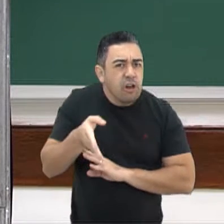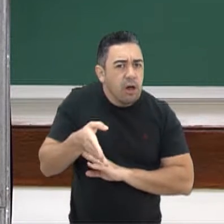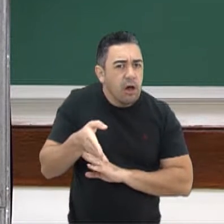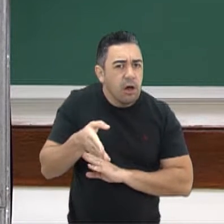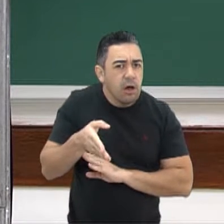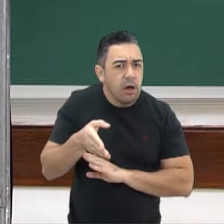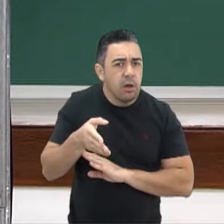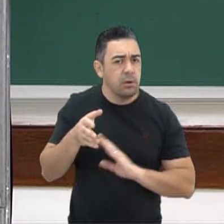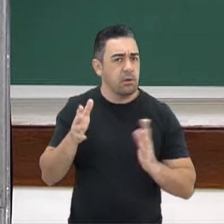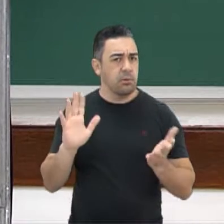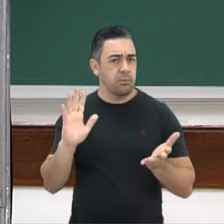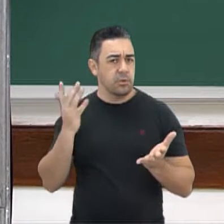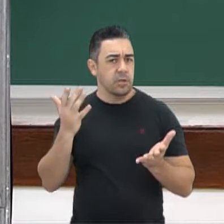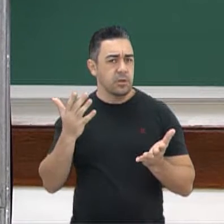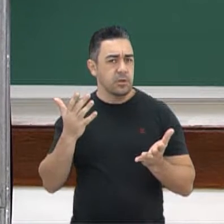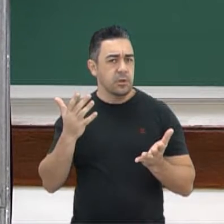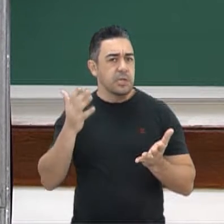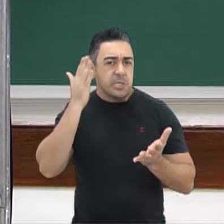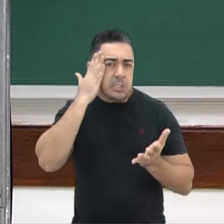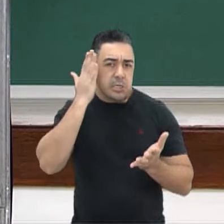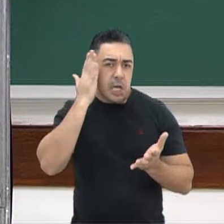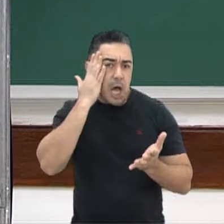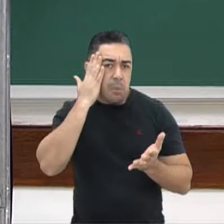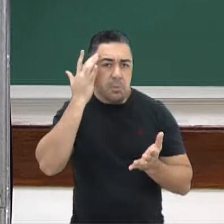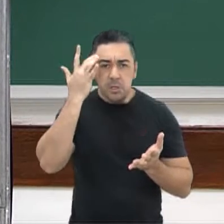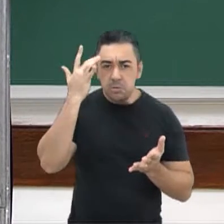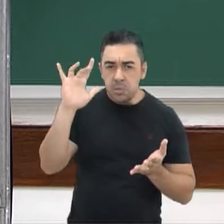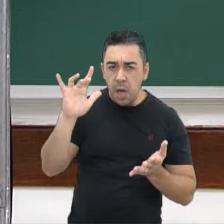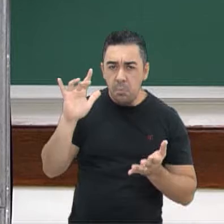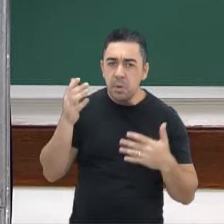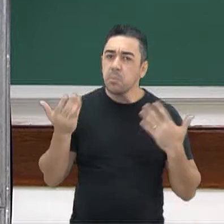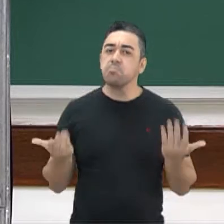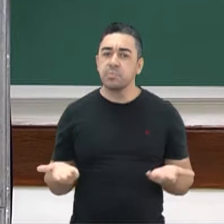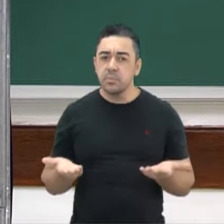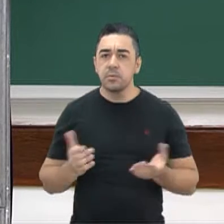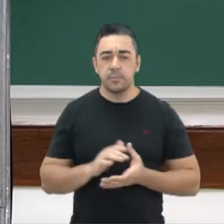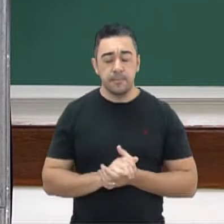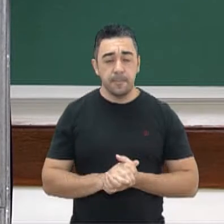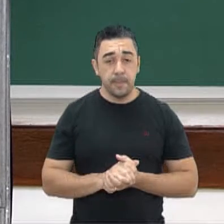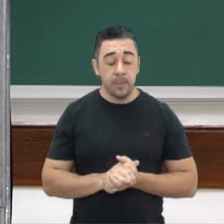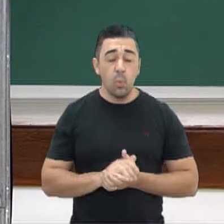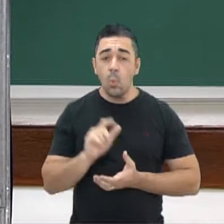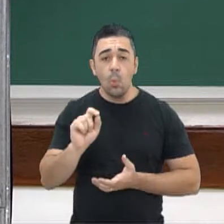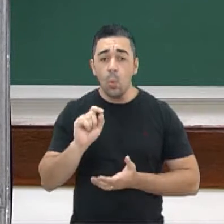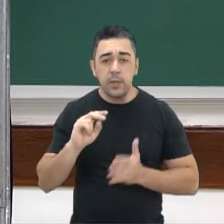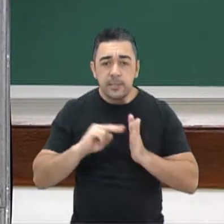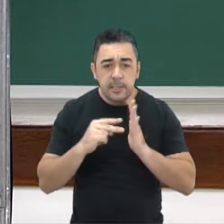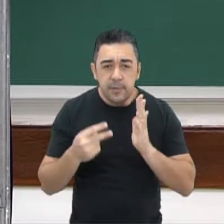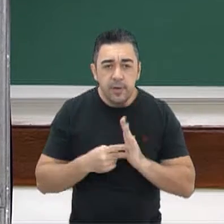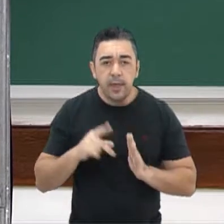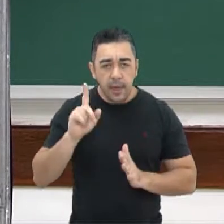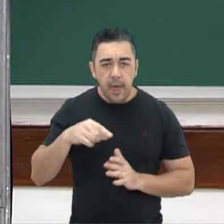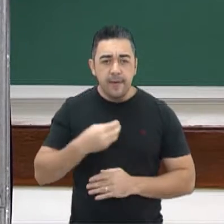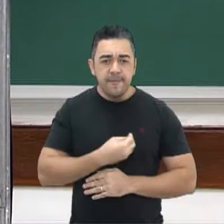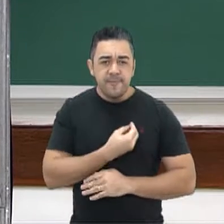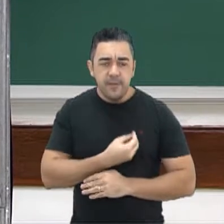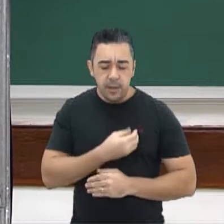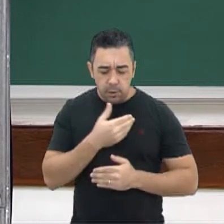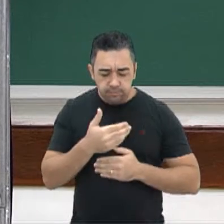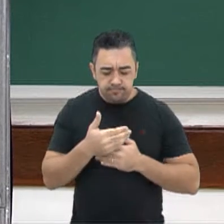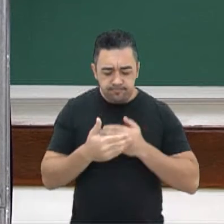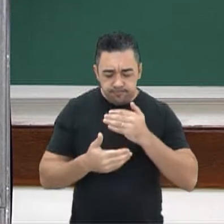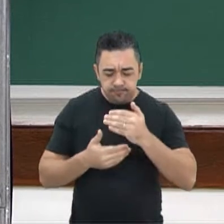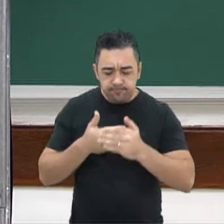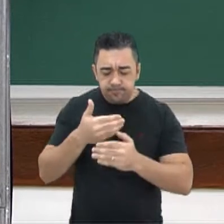por algum rito de passagem? Sabe disso ou não sabe? Isso tem a ver um pouco com as fases da vida, né? Assim como tem estações